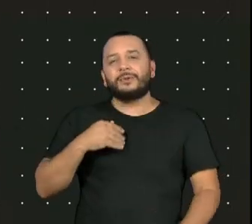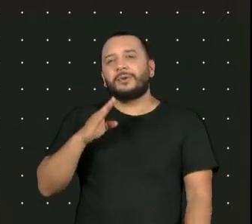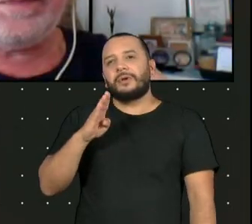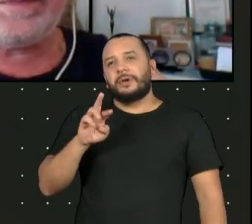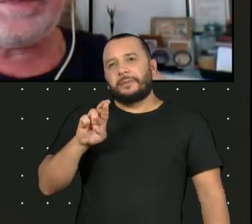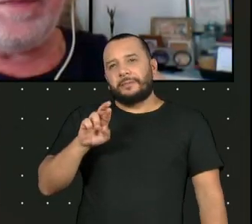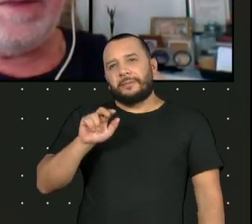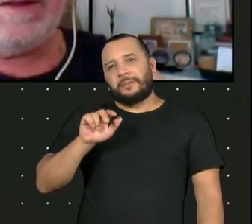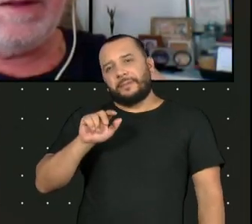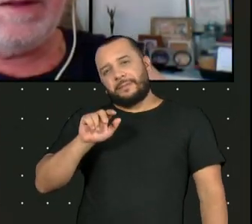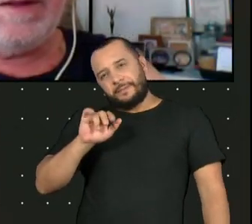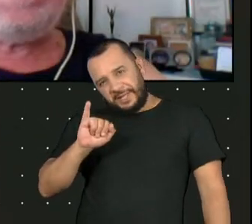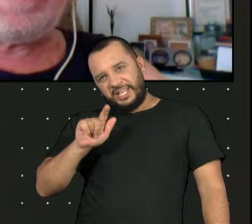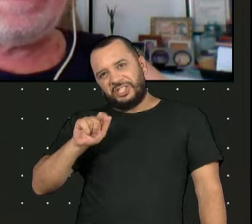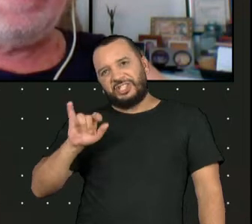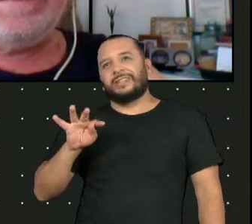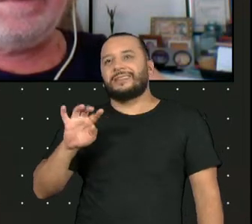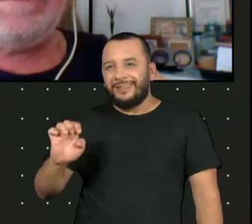Copacabana,